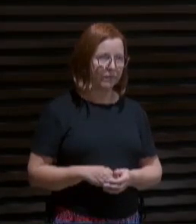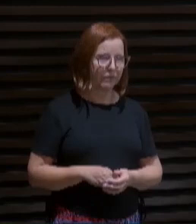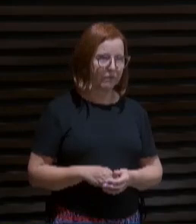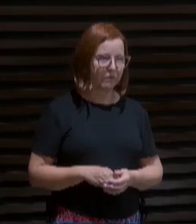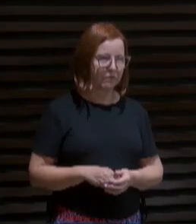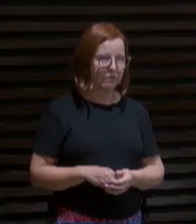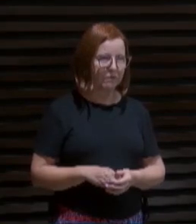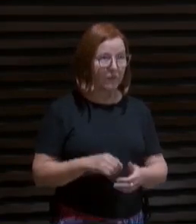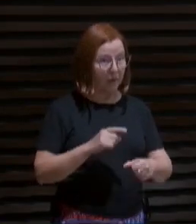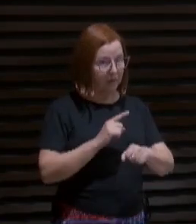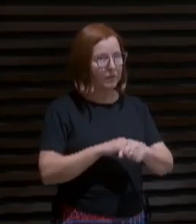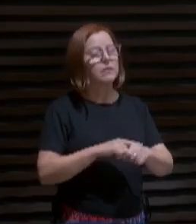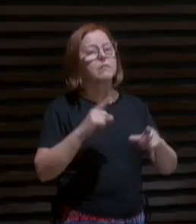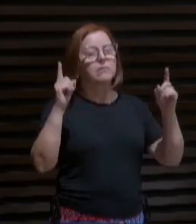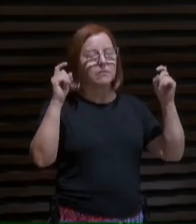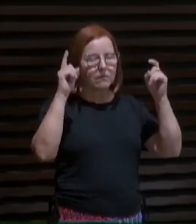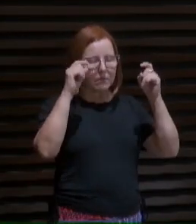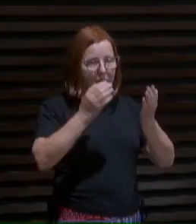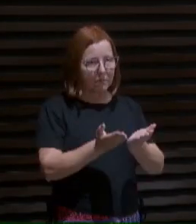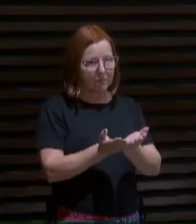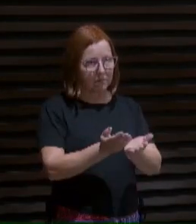Serão tempos difíceis, meus irmãos.